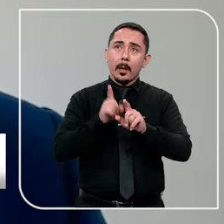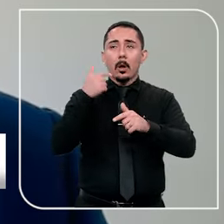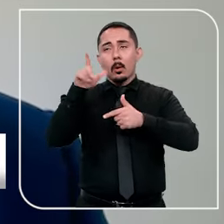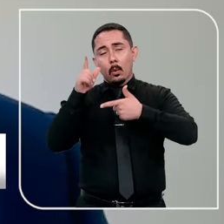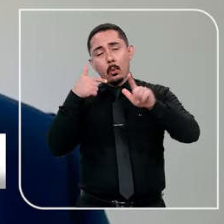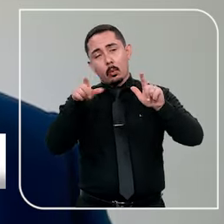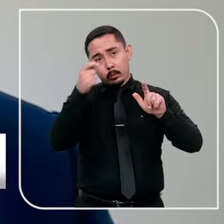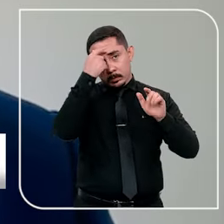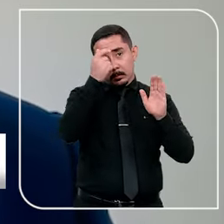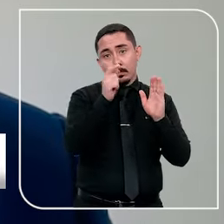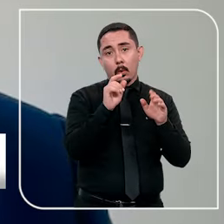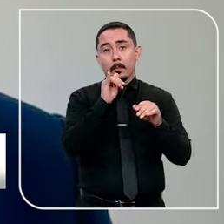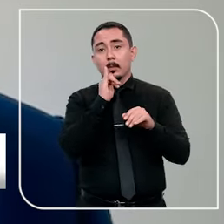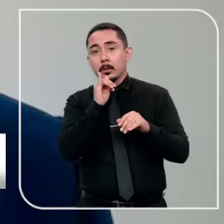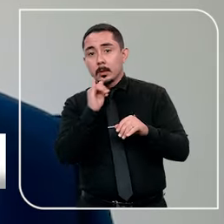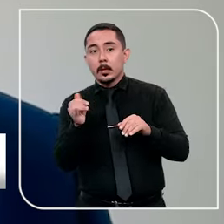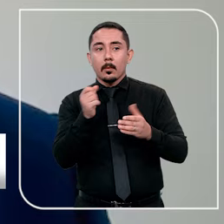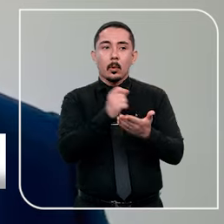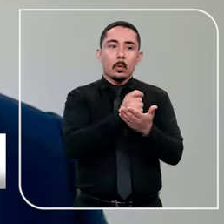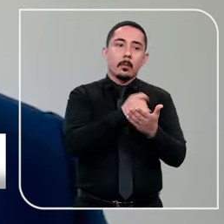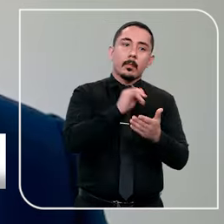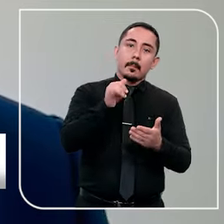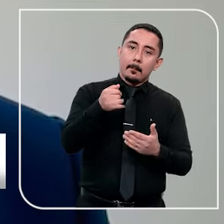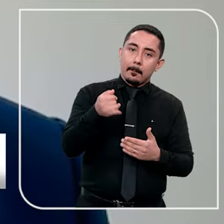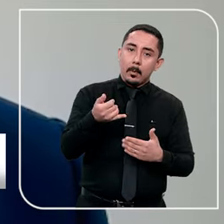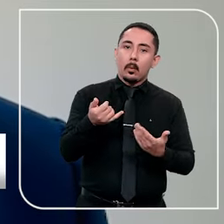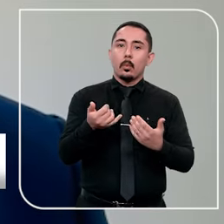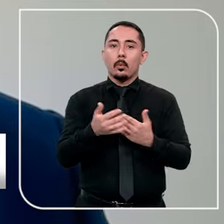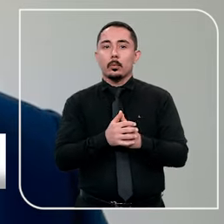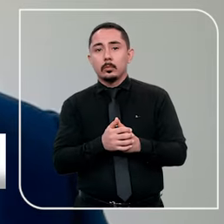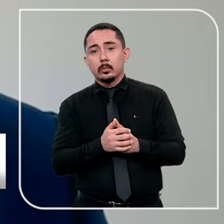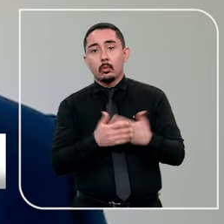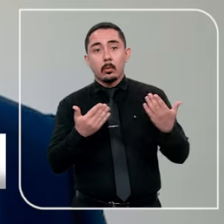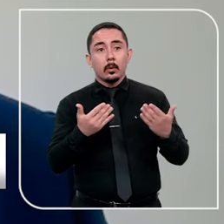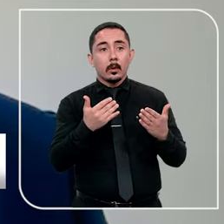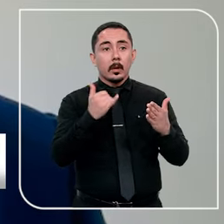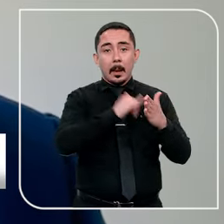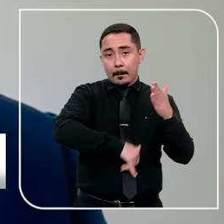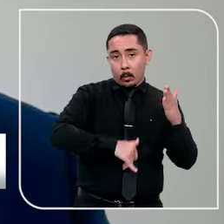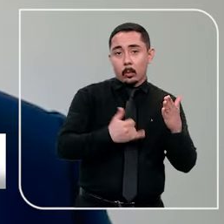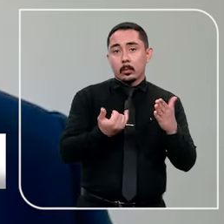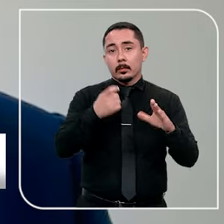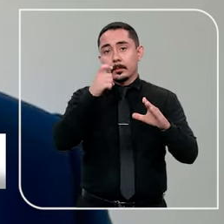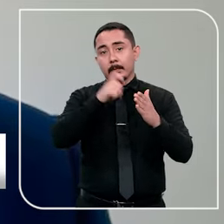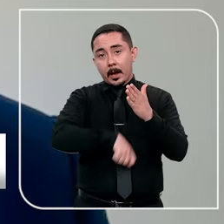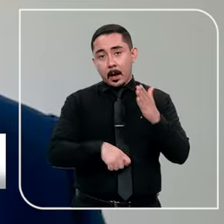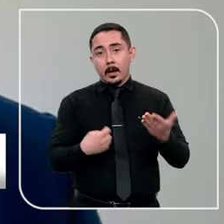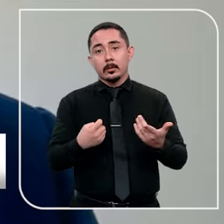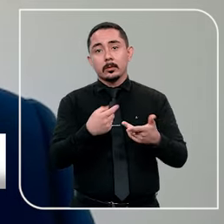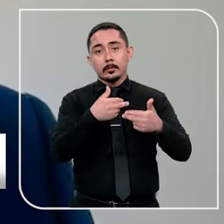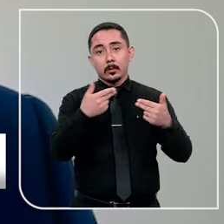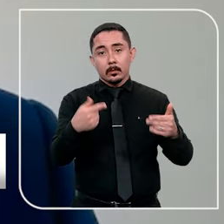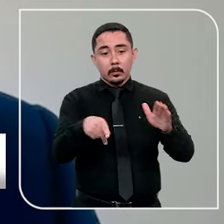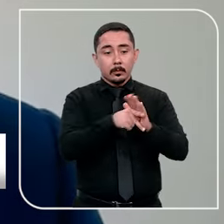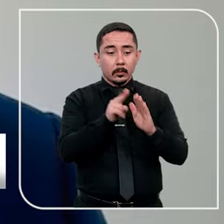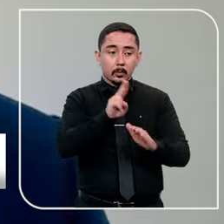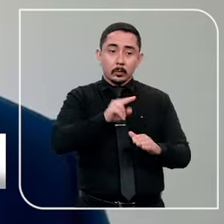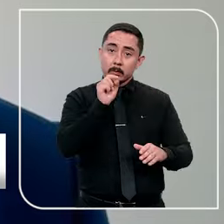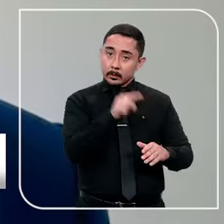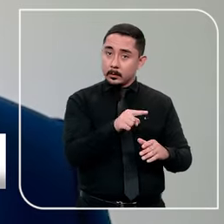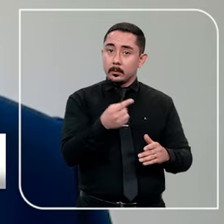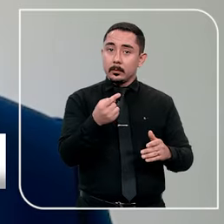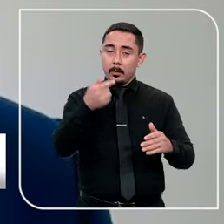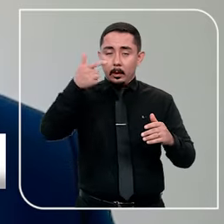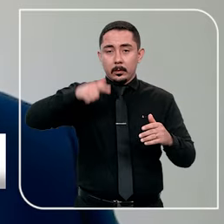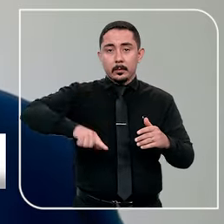como também outras outras hipóteses cobranças de impostos taxas taxas de condomínio em função do uso daquele